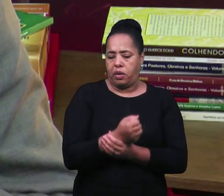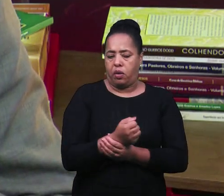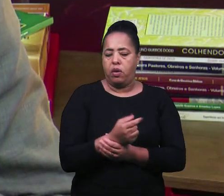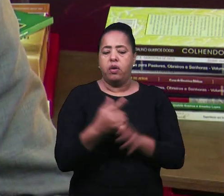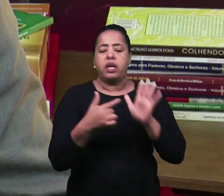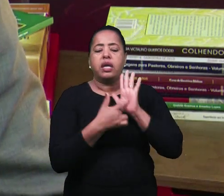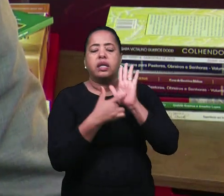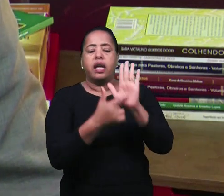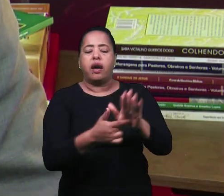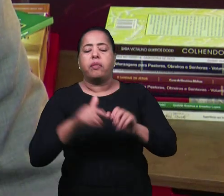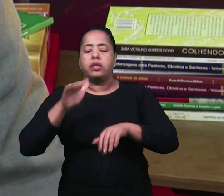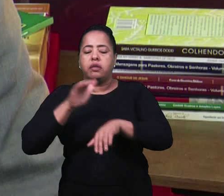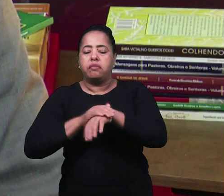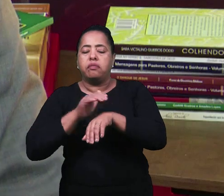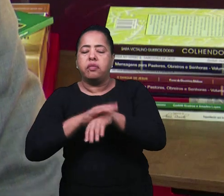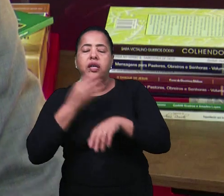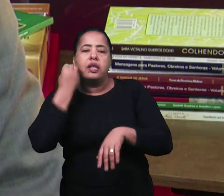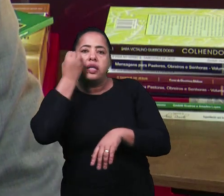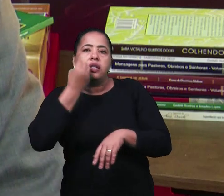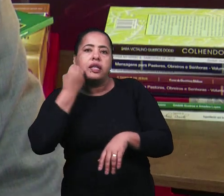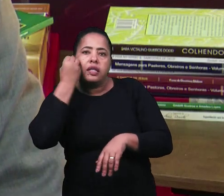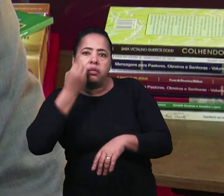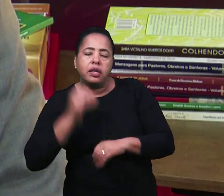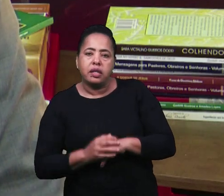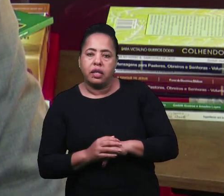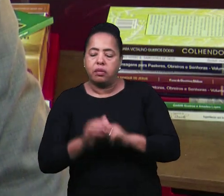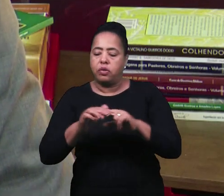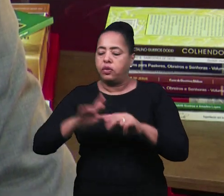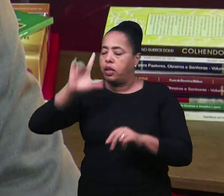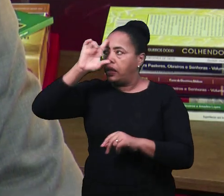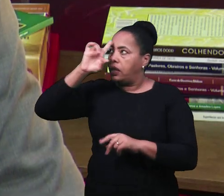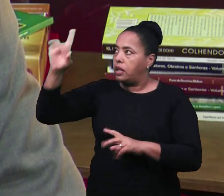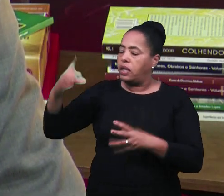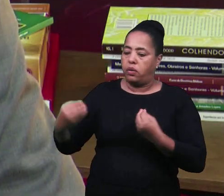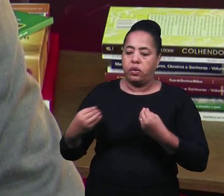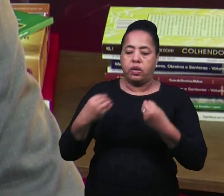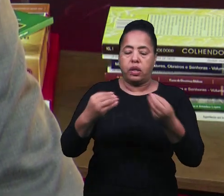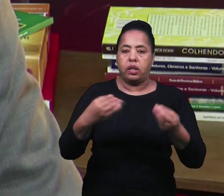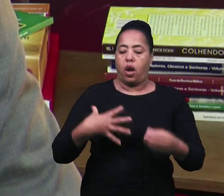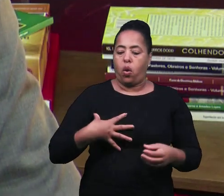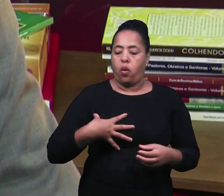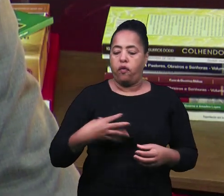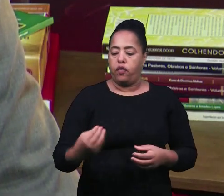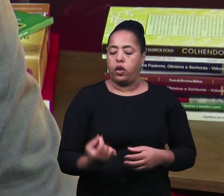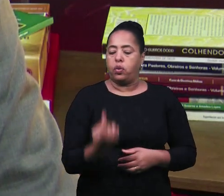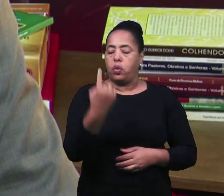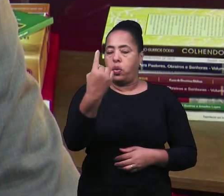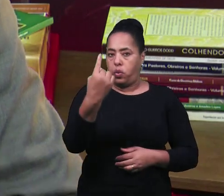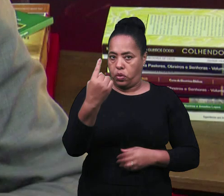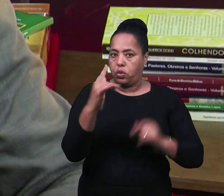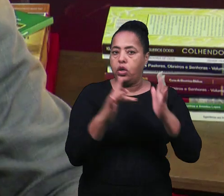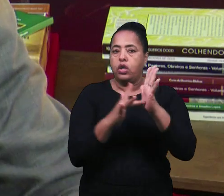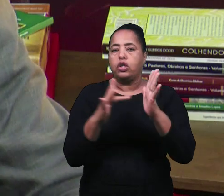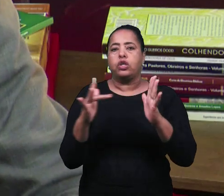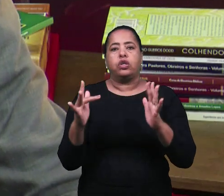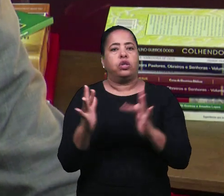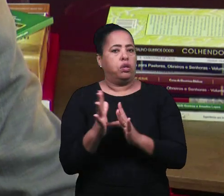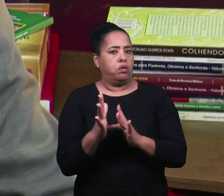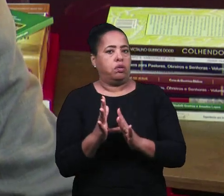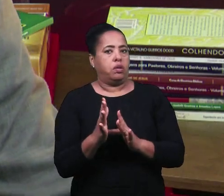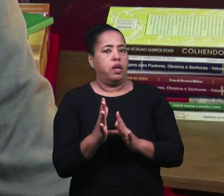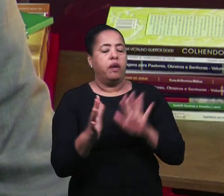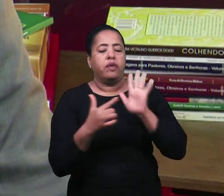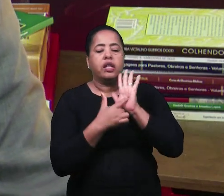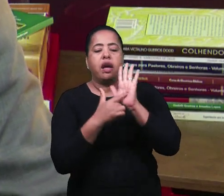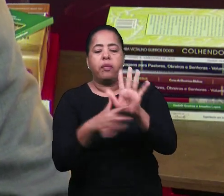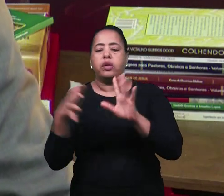Da experiência dele, porque o Senhor Deus iria dar o seu filho, o seu único filho, porque aqui já estava